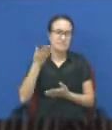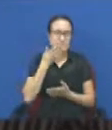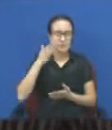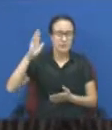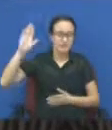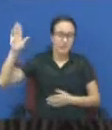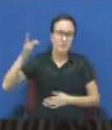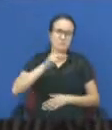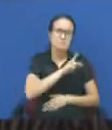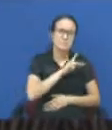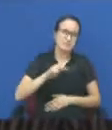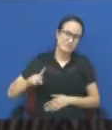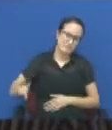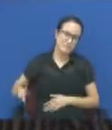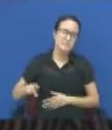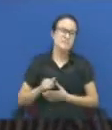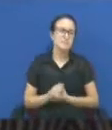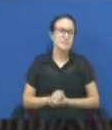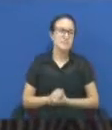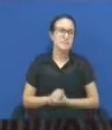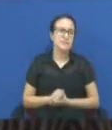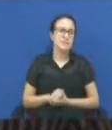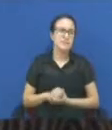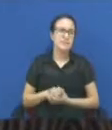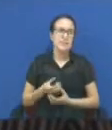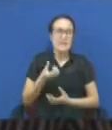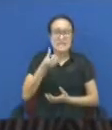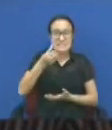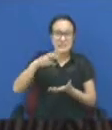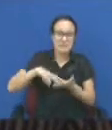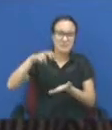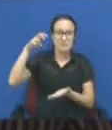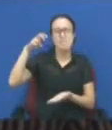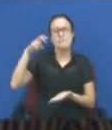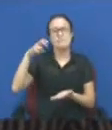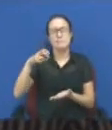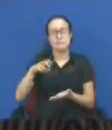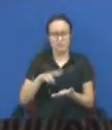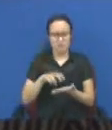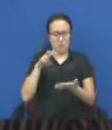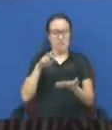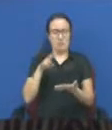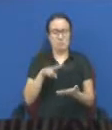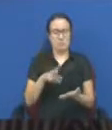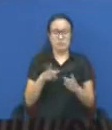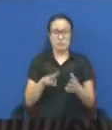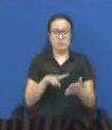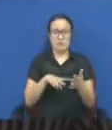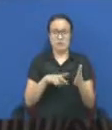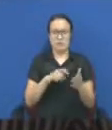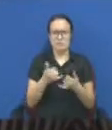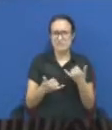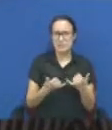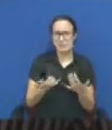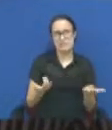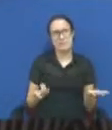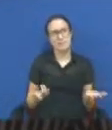ser acordado às 6 horas da manhã com uma brincadeira dessa, eu acho que é uma falta de respeito muito grande, ainda mais por